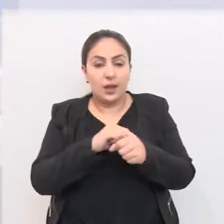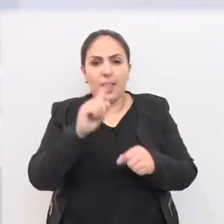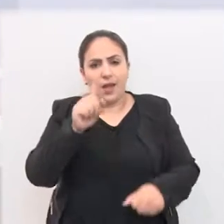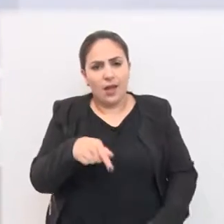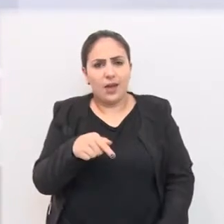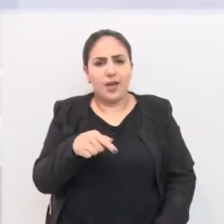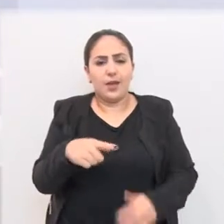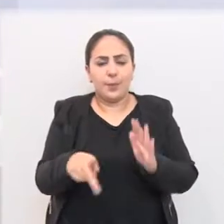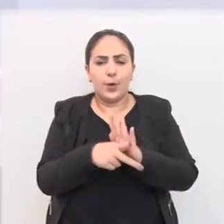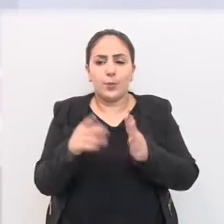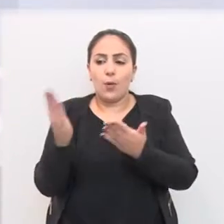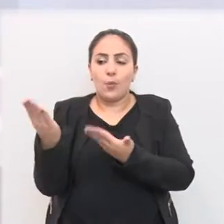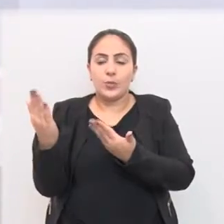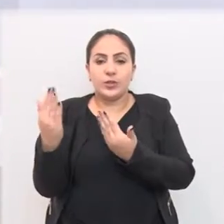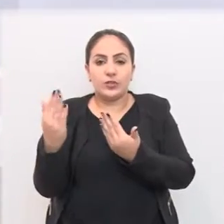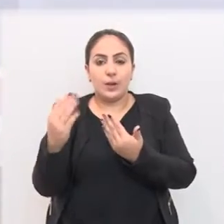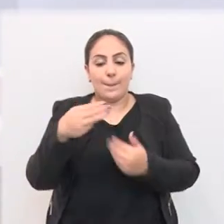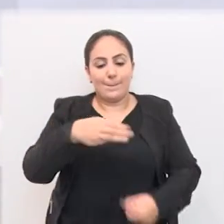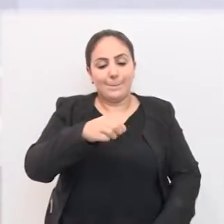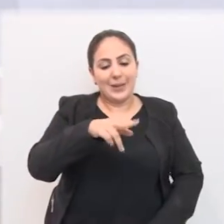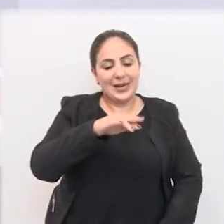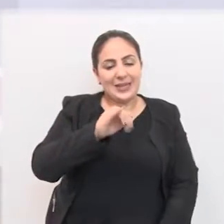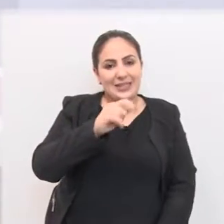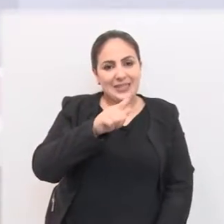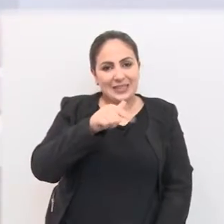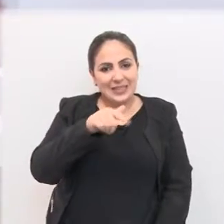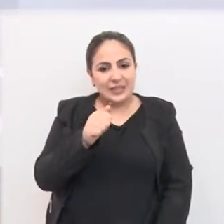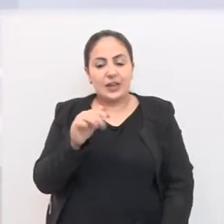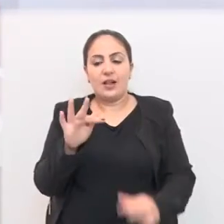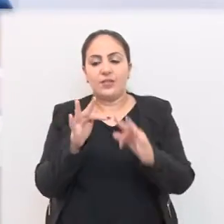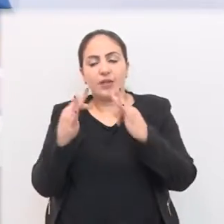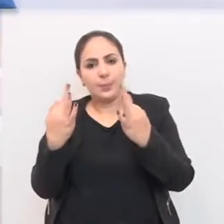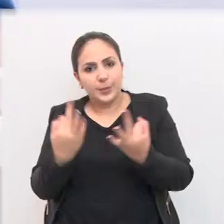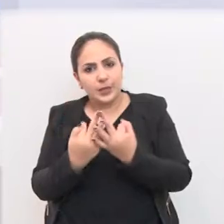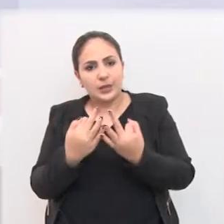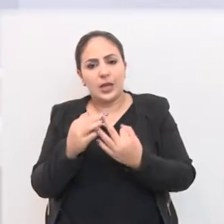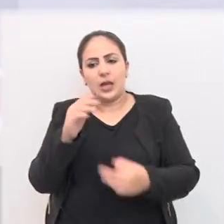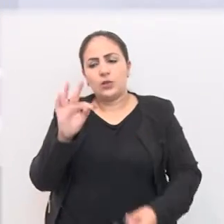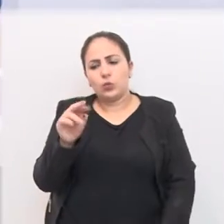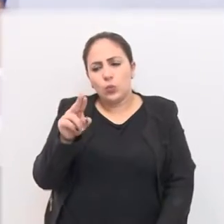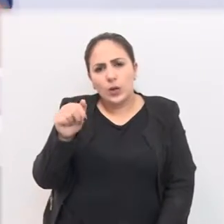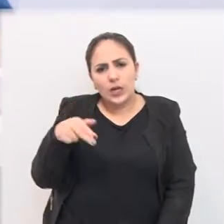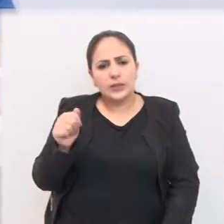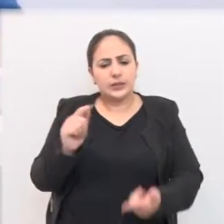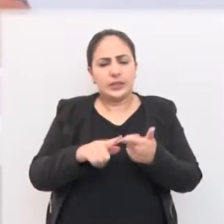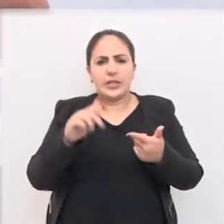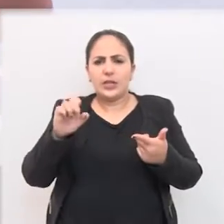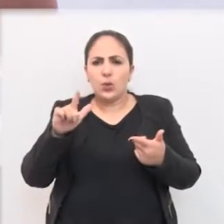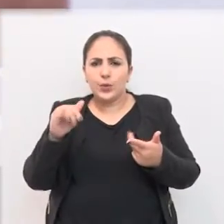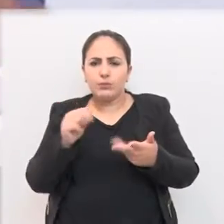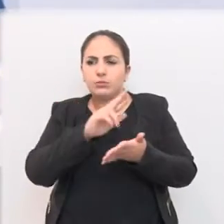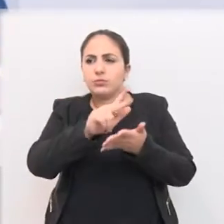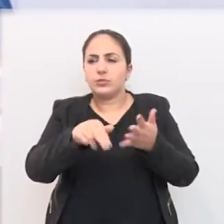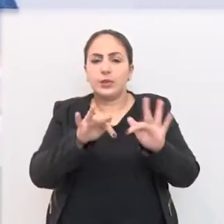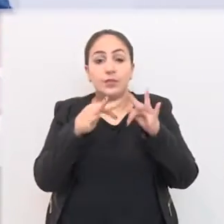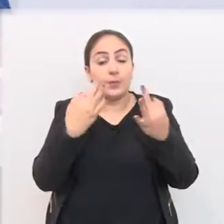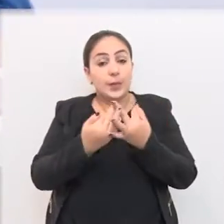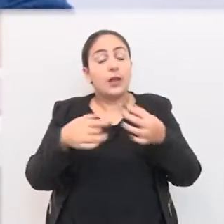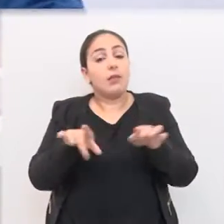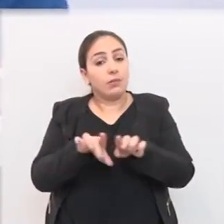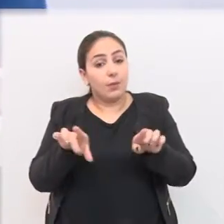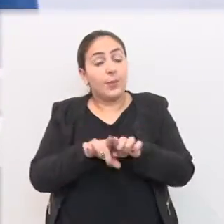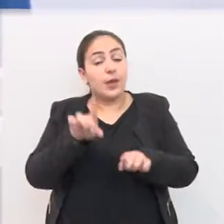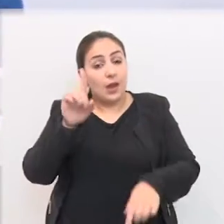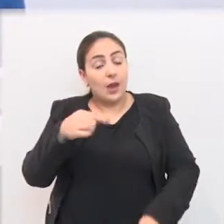cidade, é homenagear a Marilene Sacchetti, a sua família, a Tuane, o Eloir, todos os familiares, mas